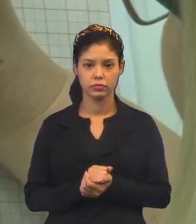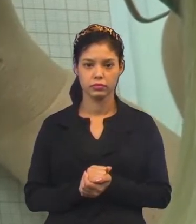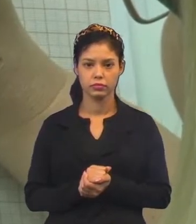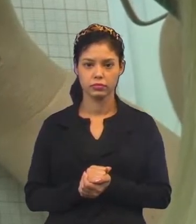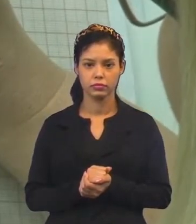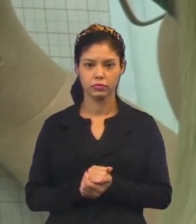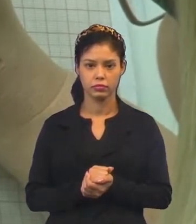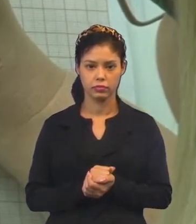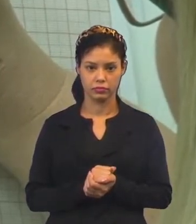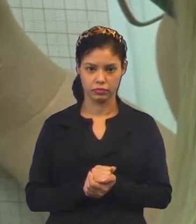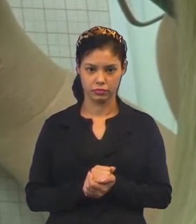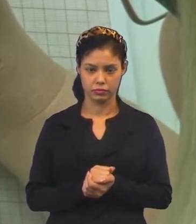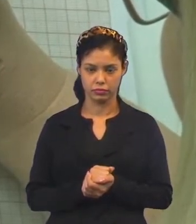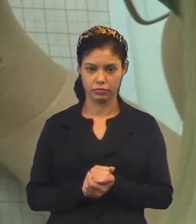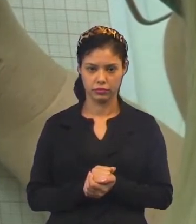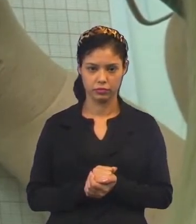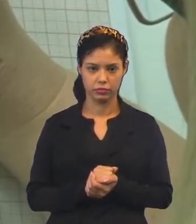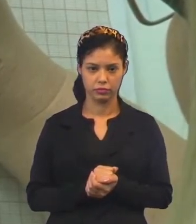E mais um quadradinho.